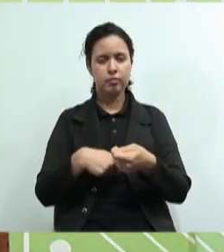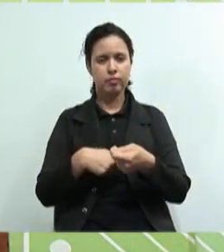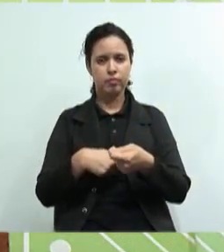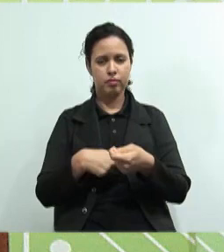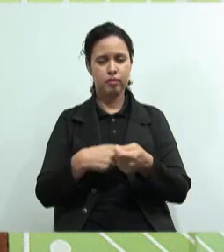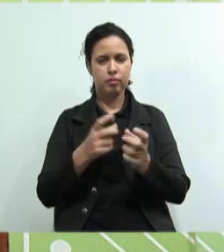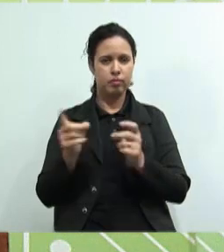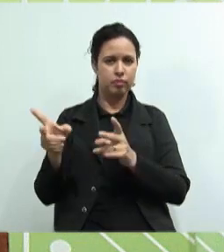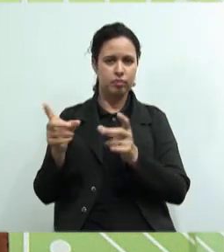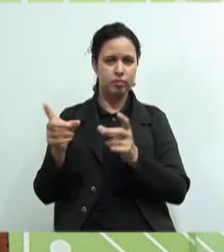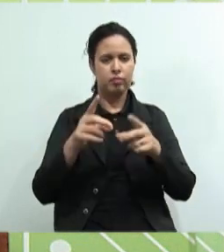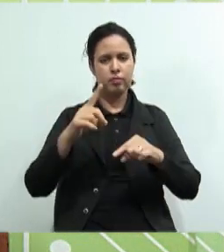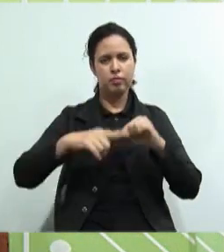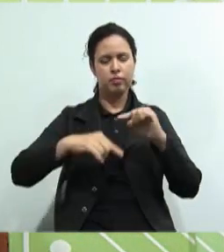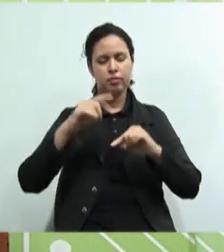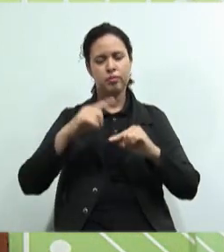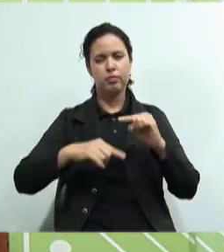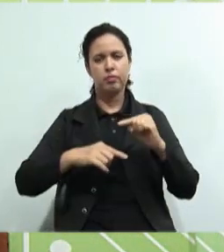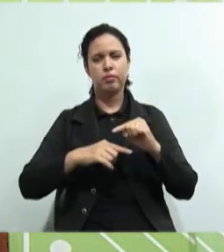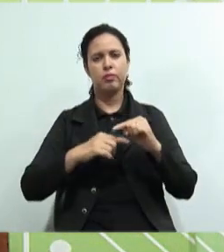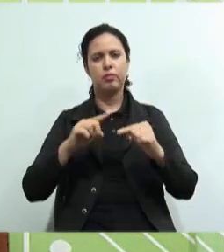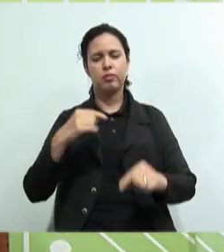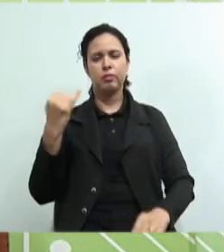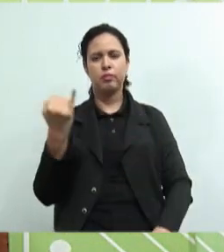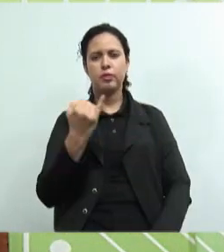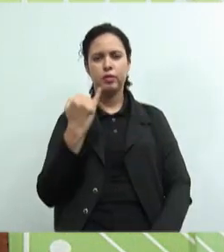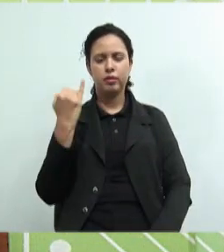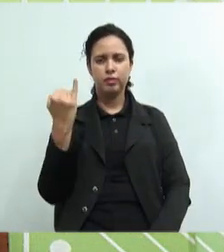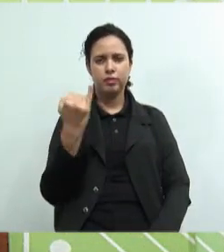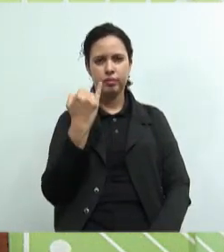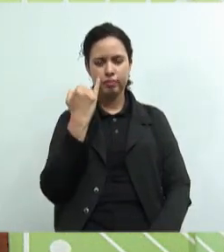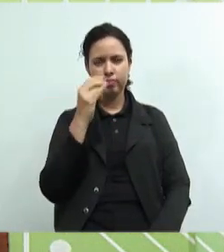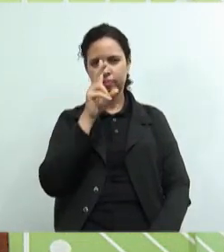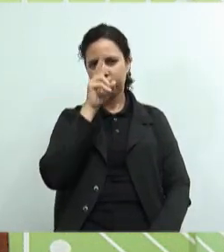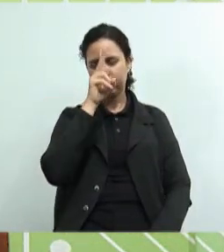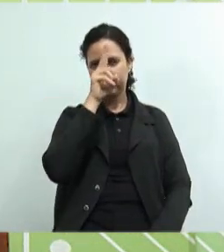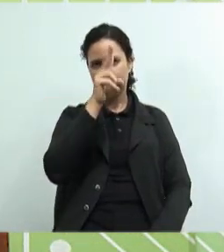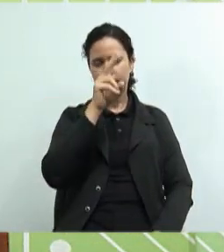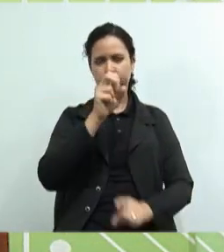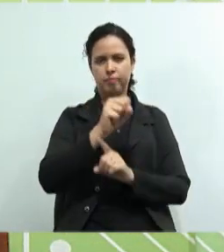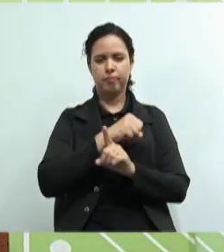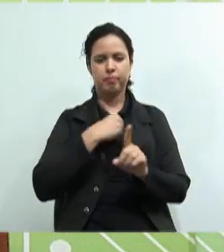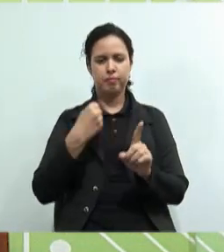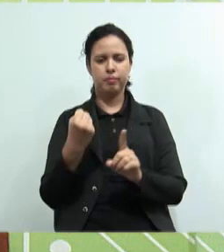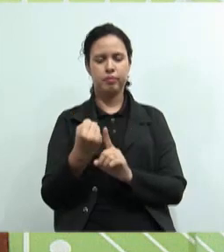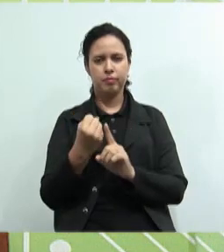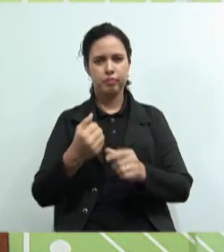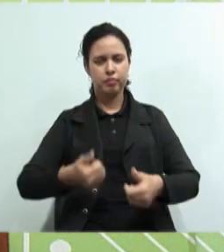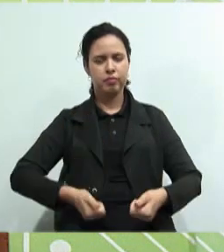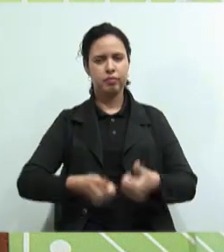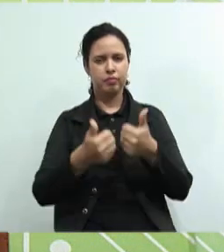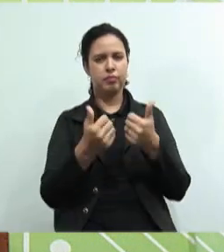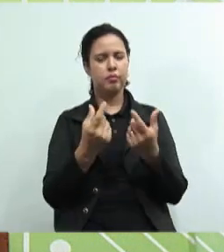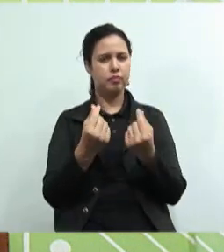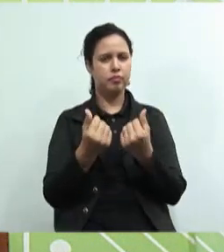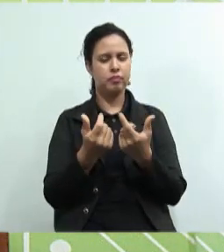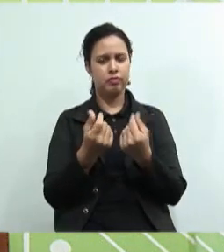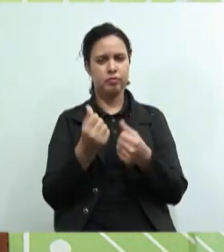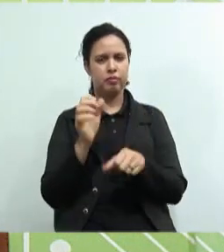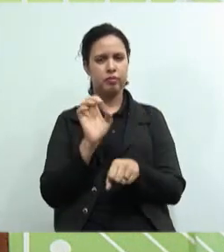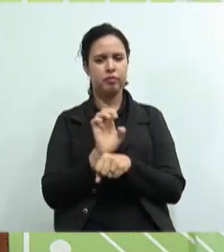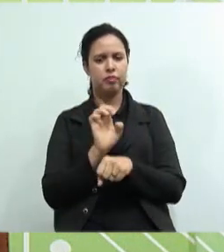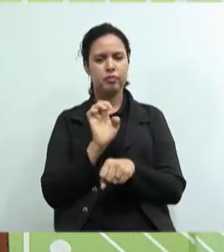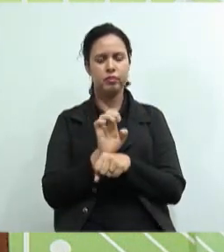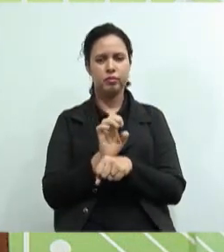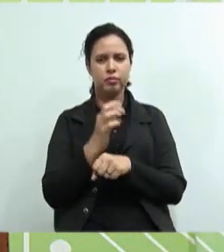produção, a venda da sua produção. Isso realmente é importante, isso fortalece a nossa sociedade, melhora a nossa economia regional, melhora